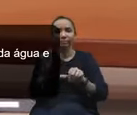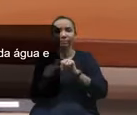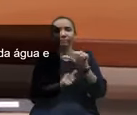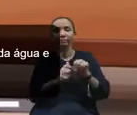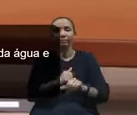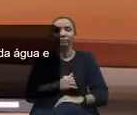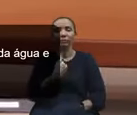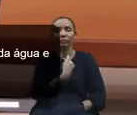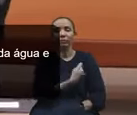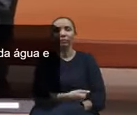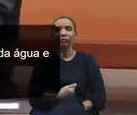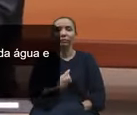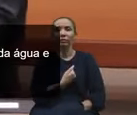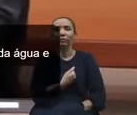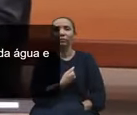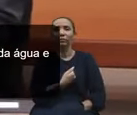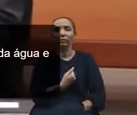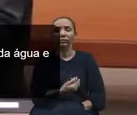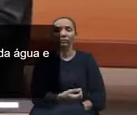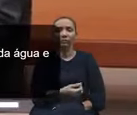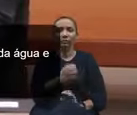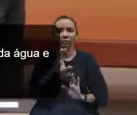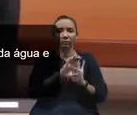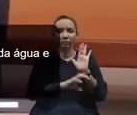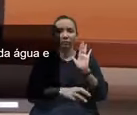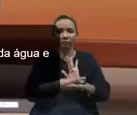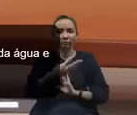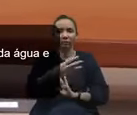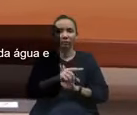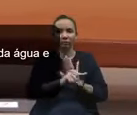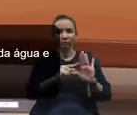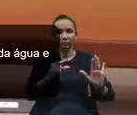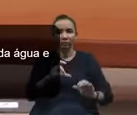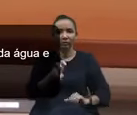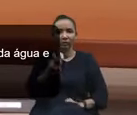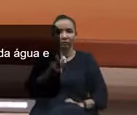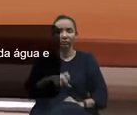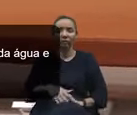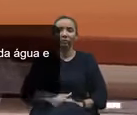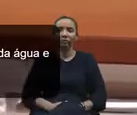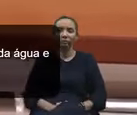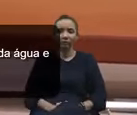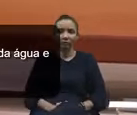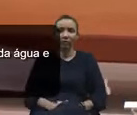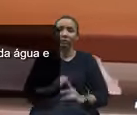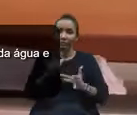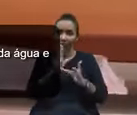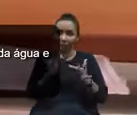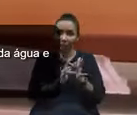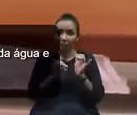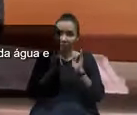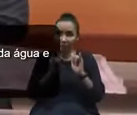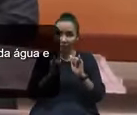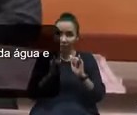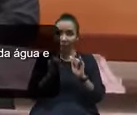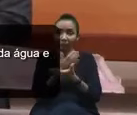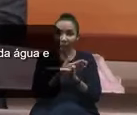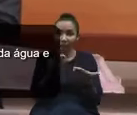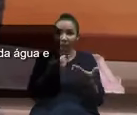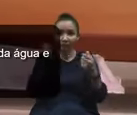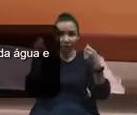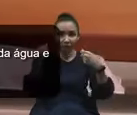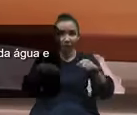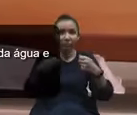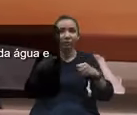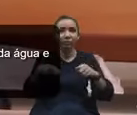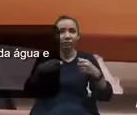verdade na verdade te digo que aquele que não nas ó aquele que não nascer da água e do espírito e do espírito não pode entrar